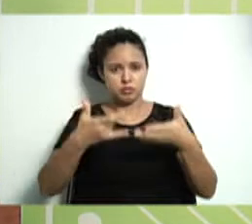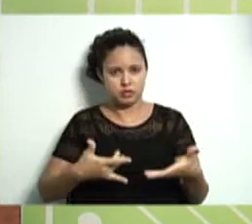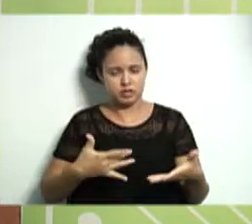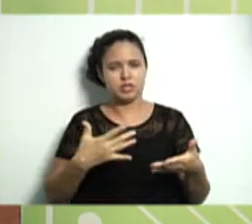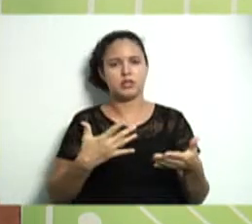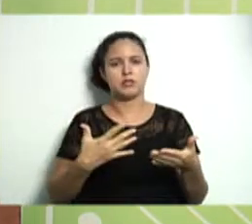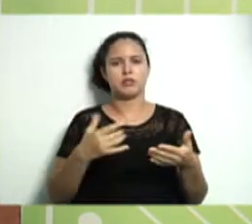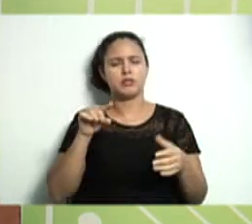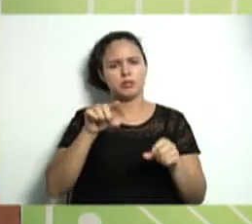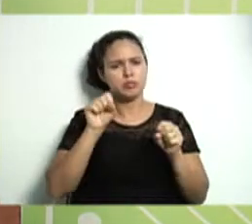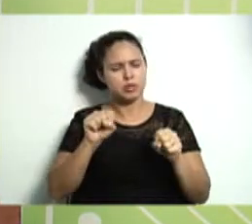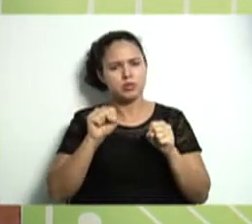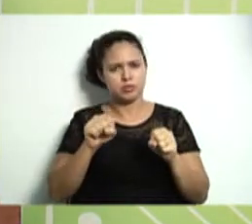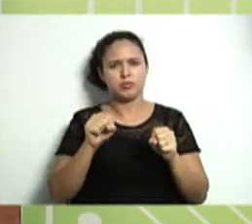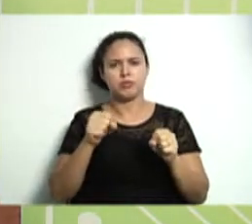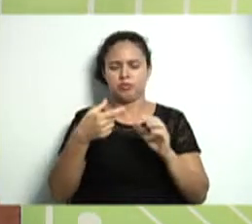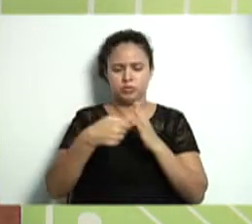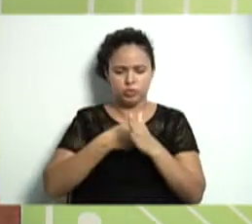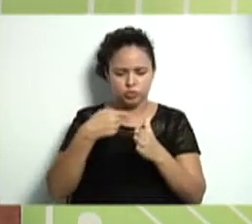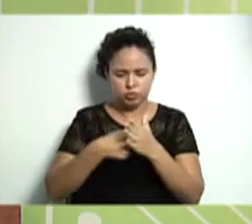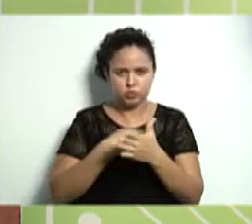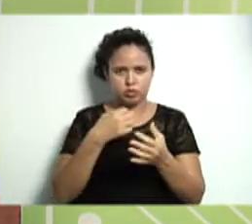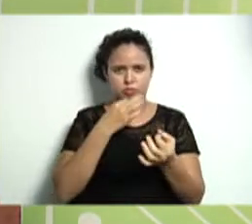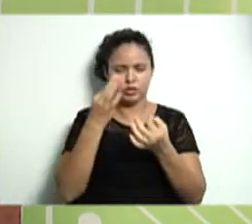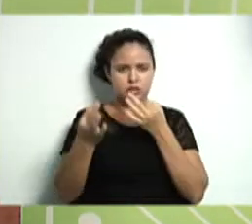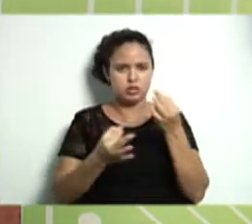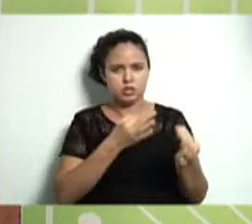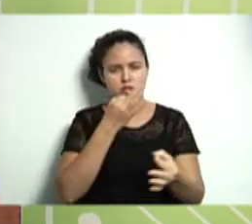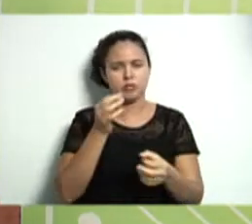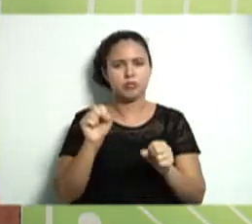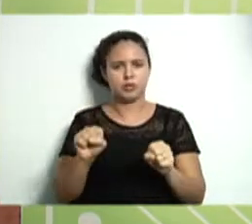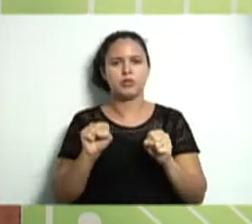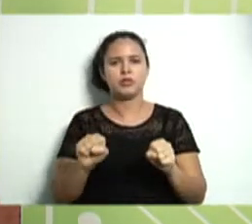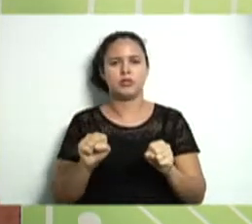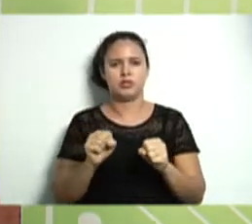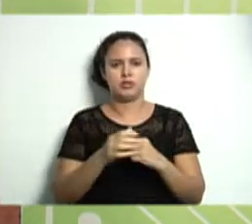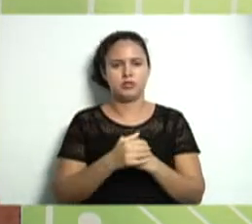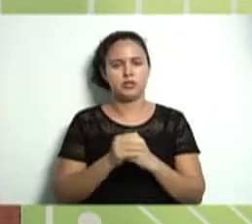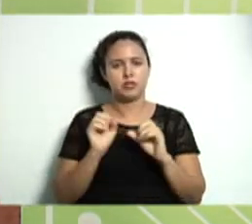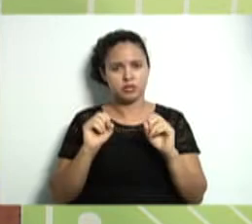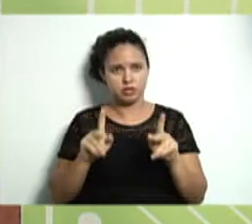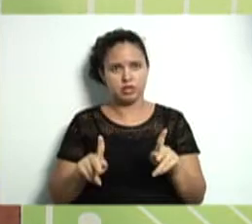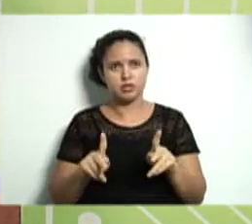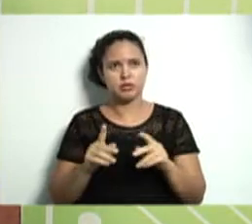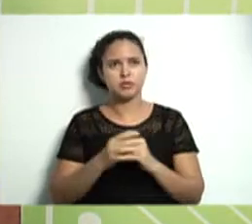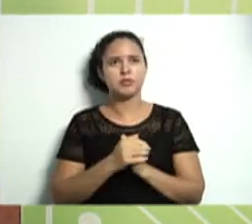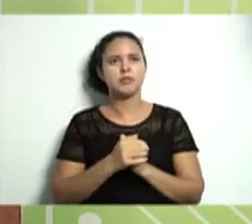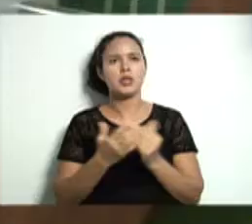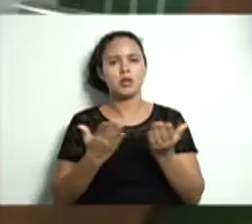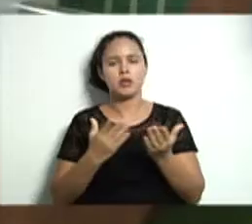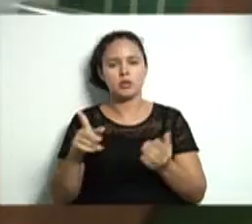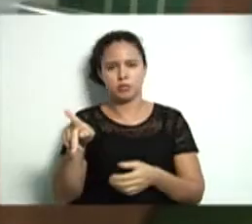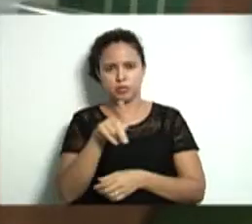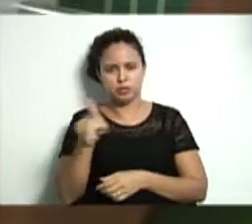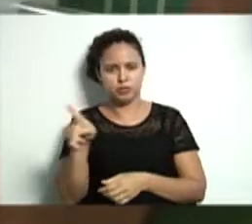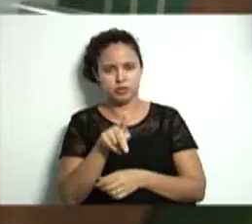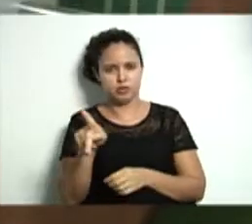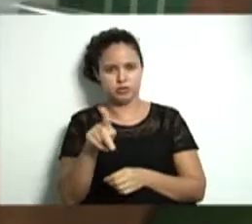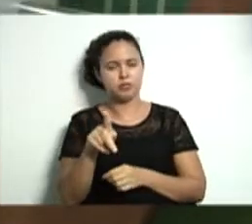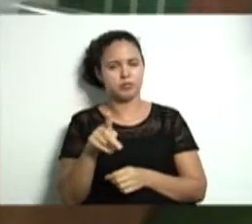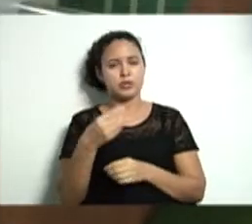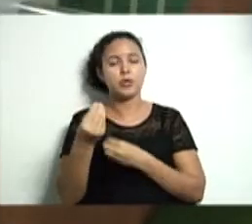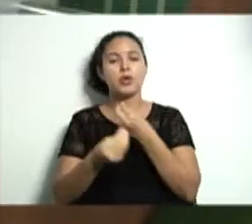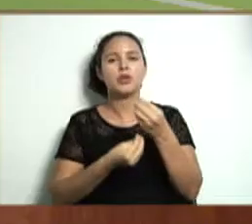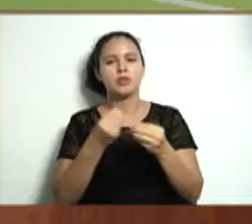né? Vocês participaram bastante. Então agora eu estou esperando assim, ó, um monte de participação de vocês. Professor Eliene, tá bombando aí o